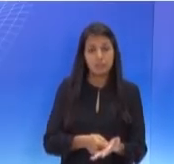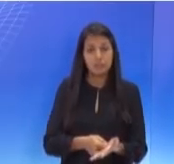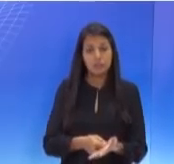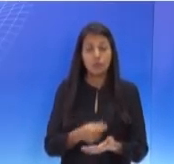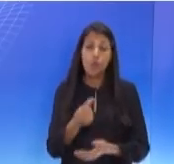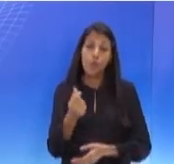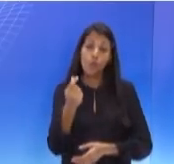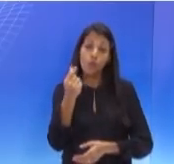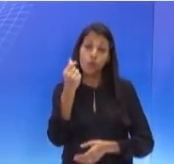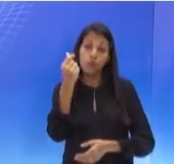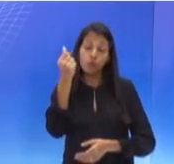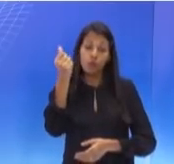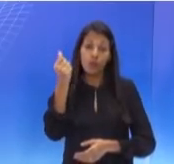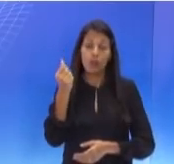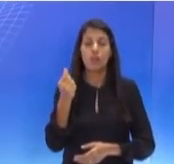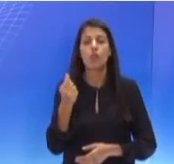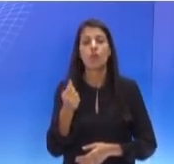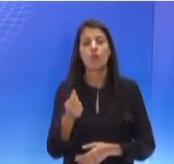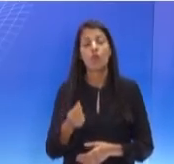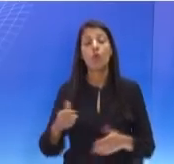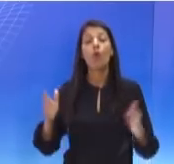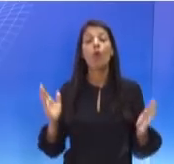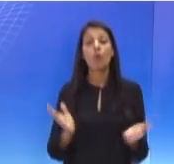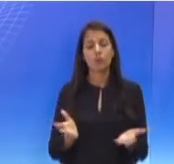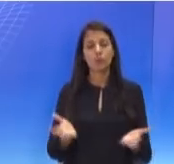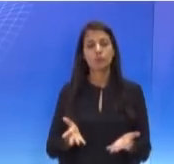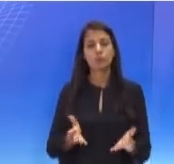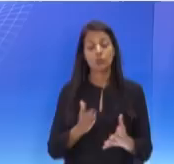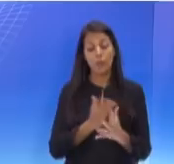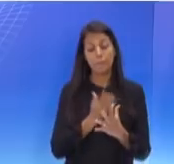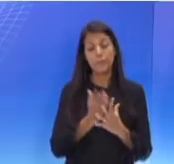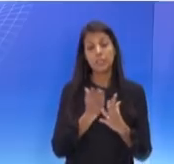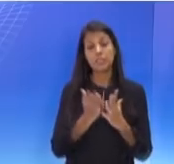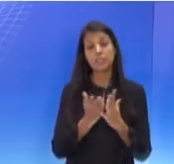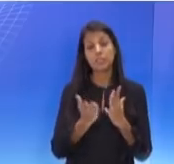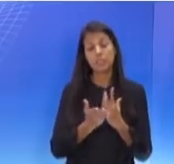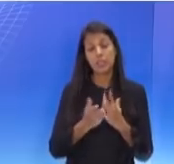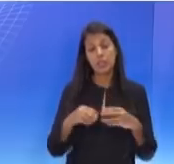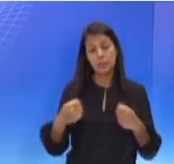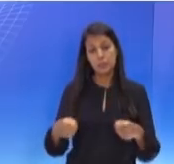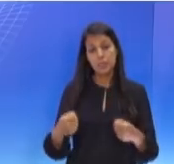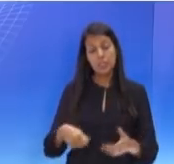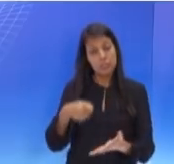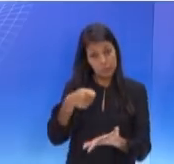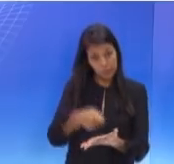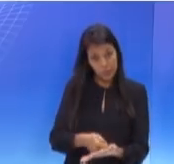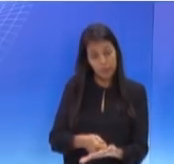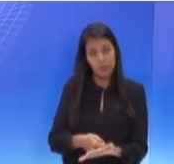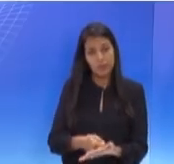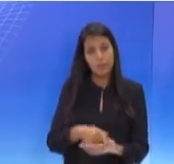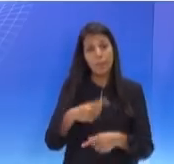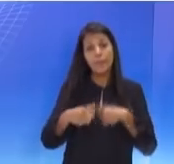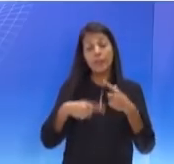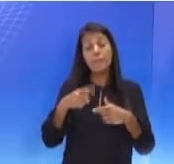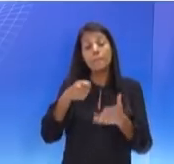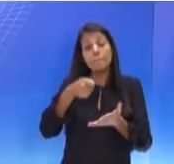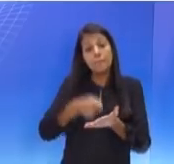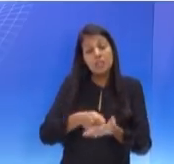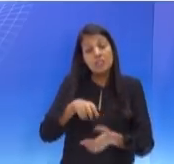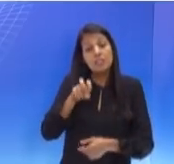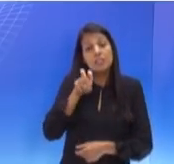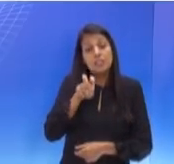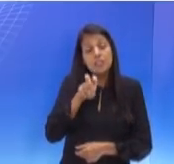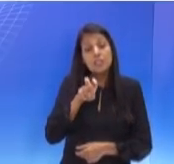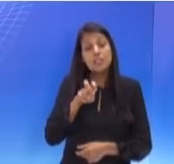valor atual das parcelas ainda a pagar. Após pagar a quinta parcela, resolve quitar a dívida no